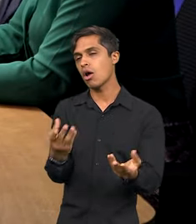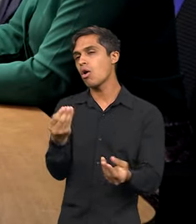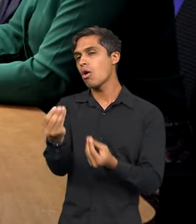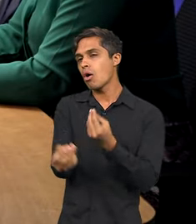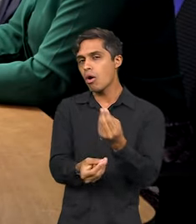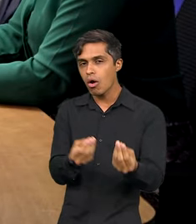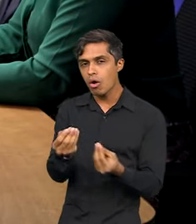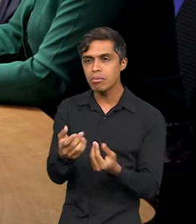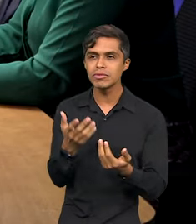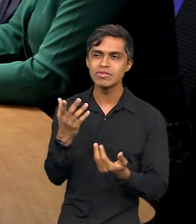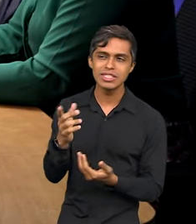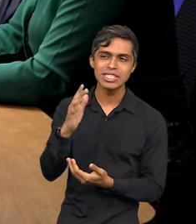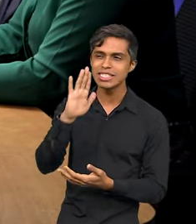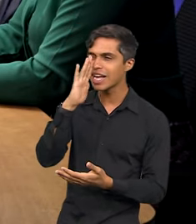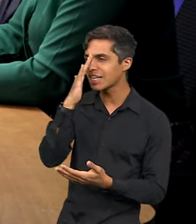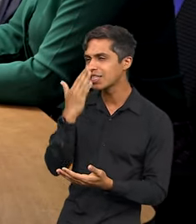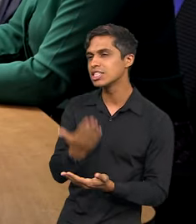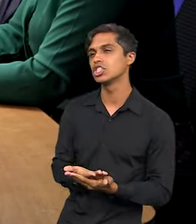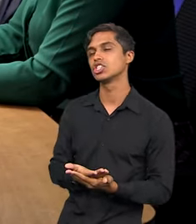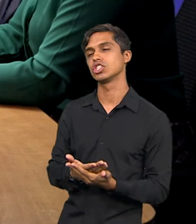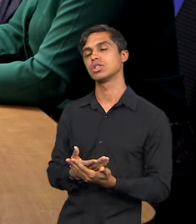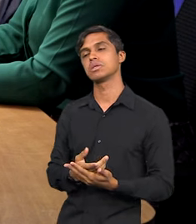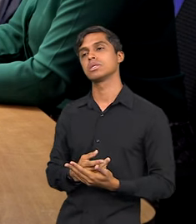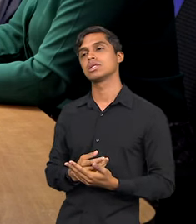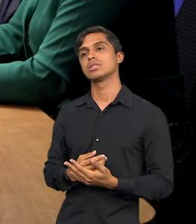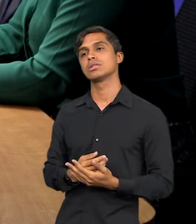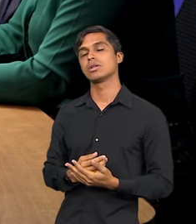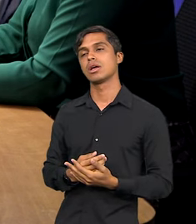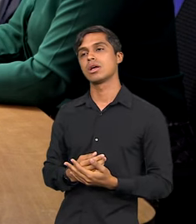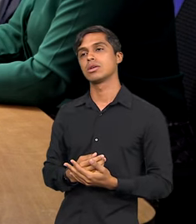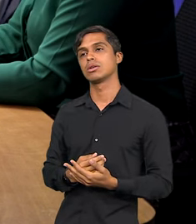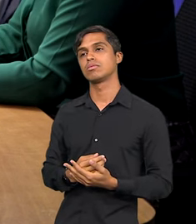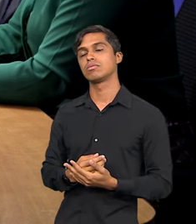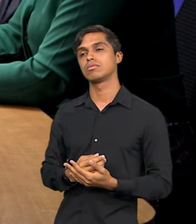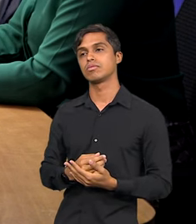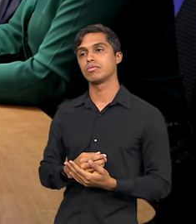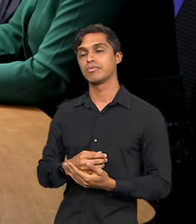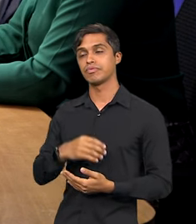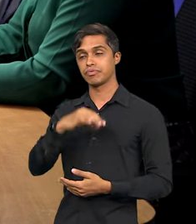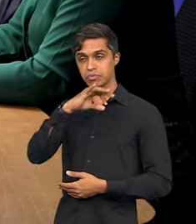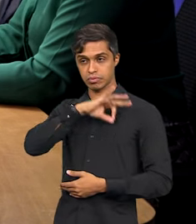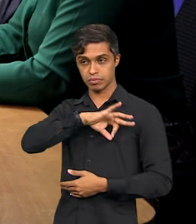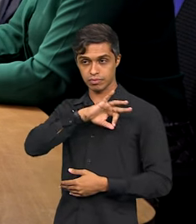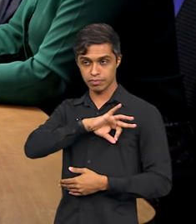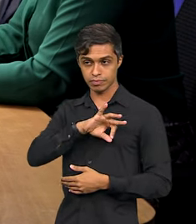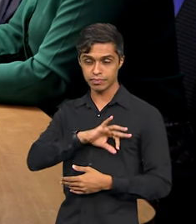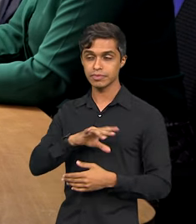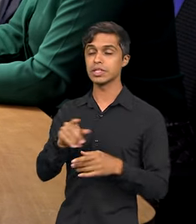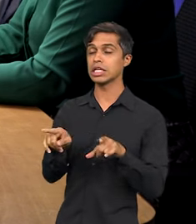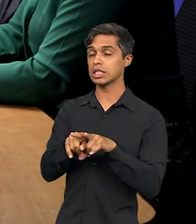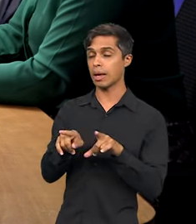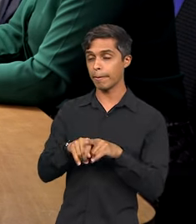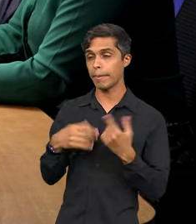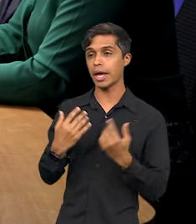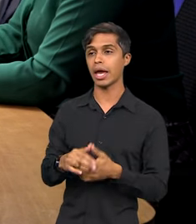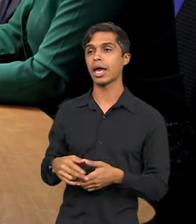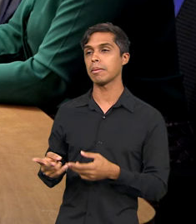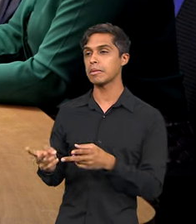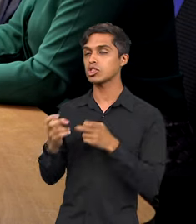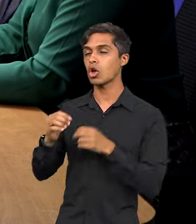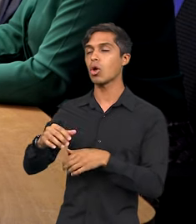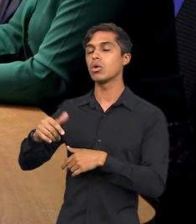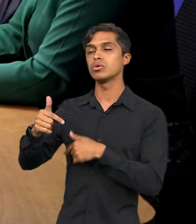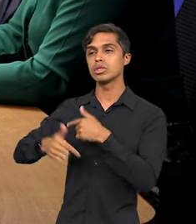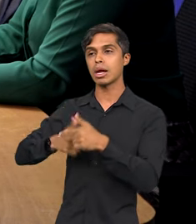que medida Vocês acreditam que a desigualdade no reconhecimento também do trabalho majoritariamente